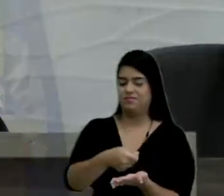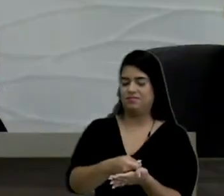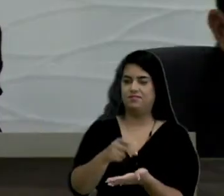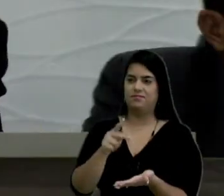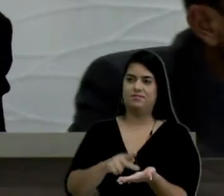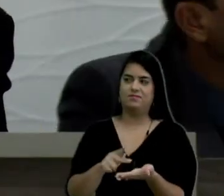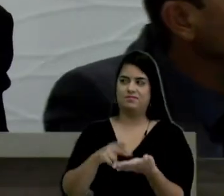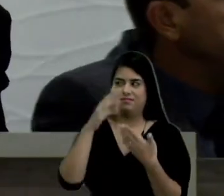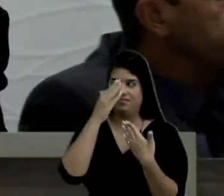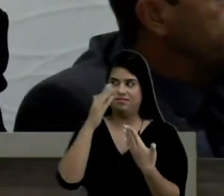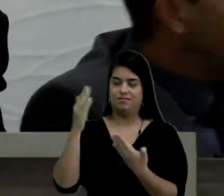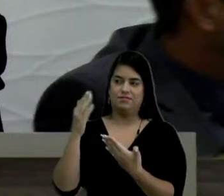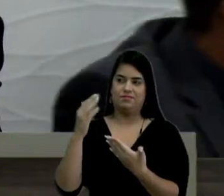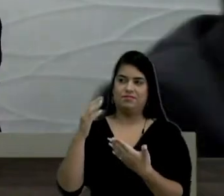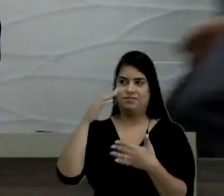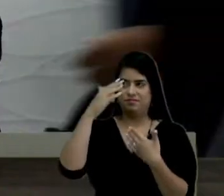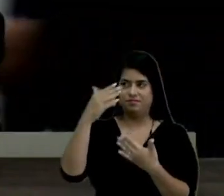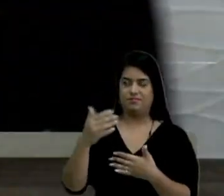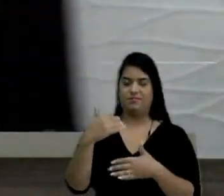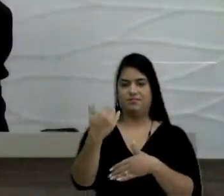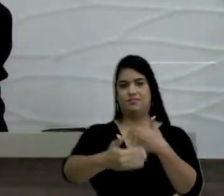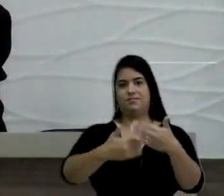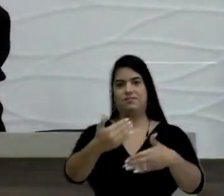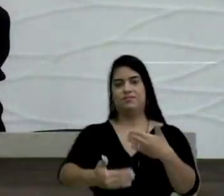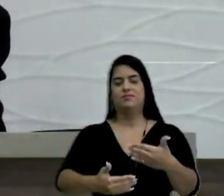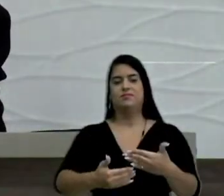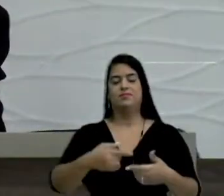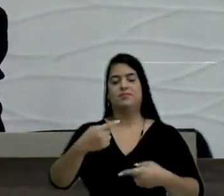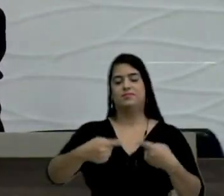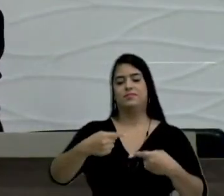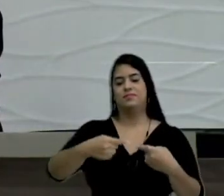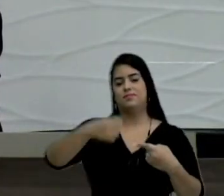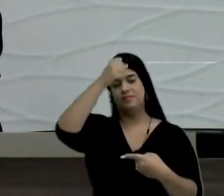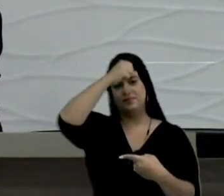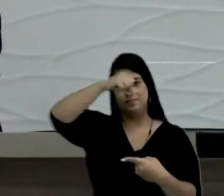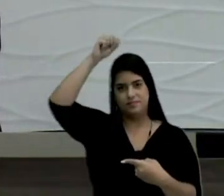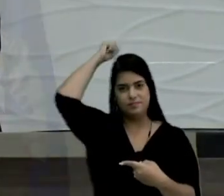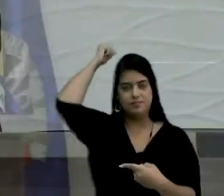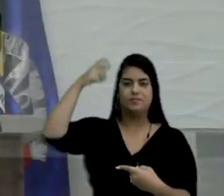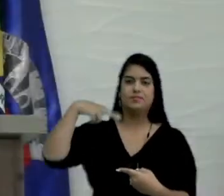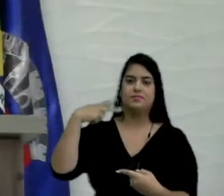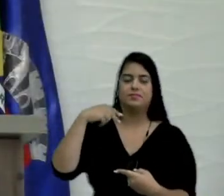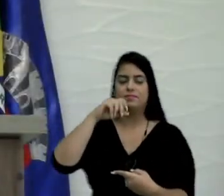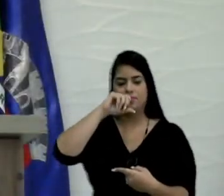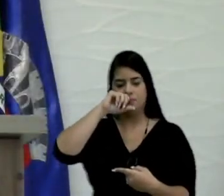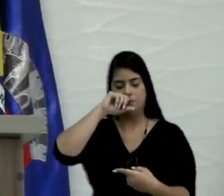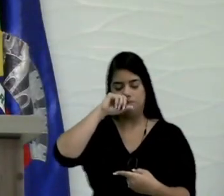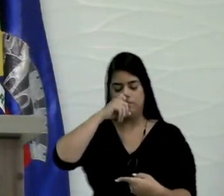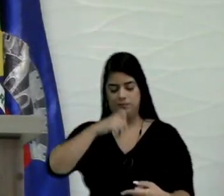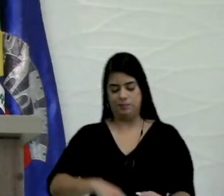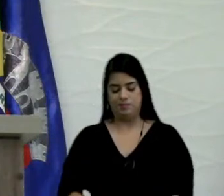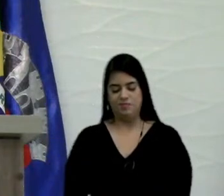exel continue discussão discutindo verador Cicle do hital